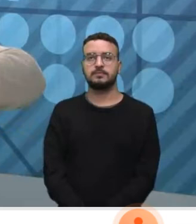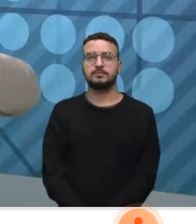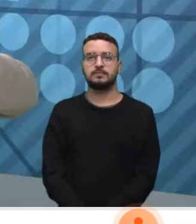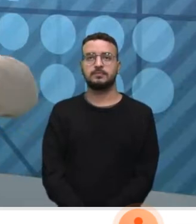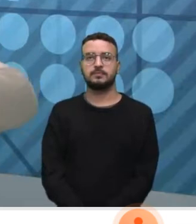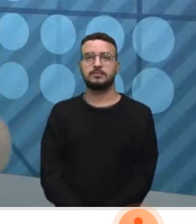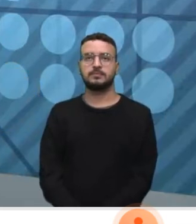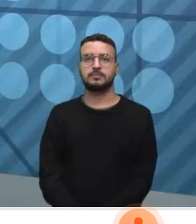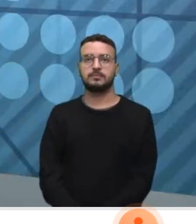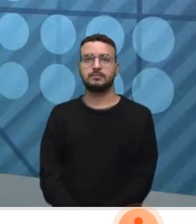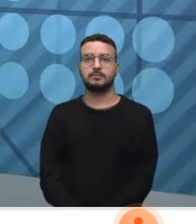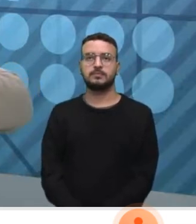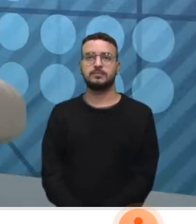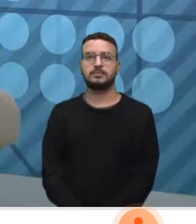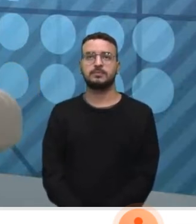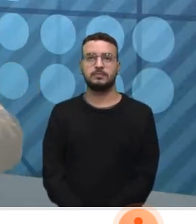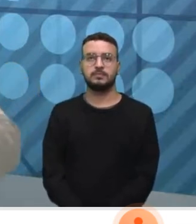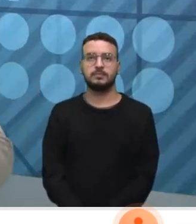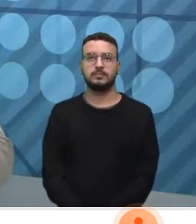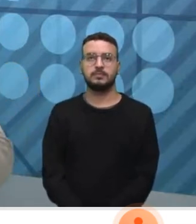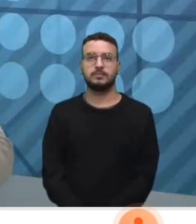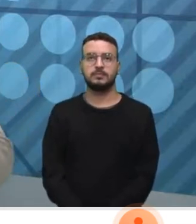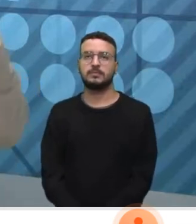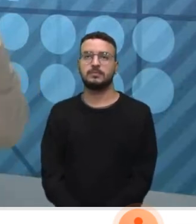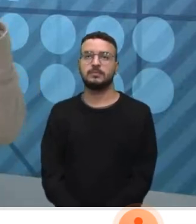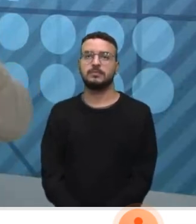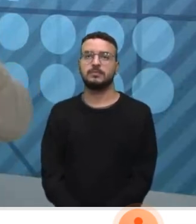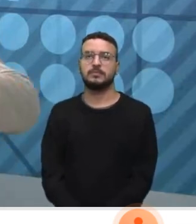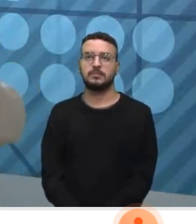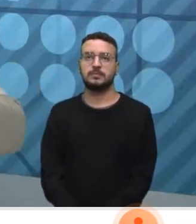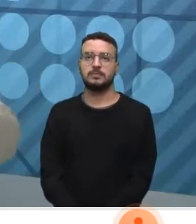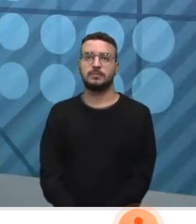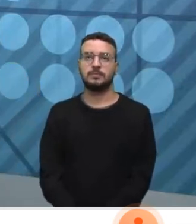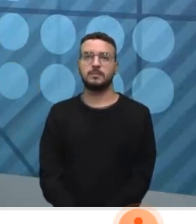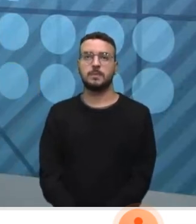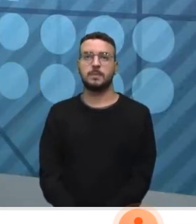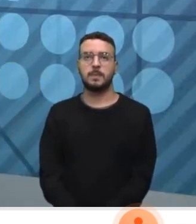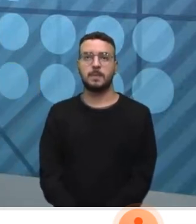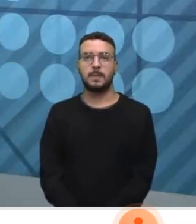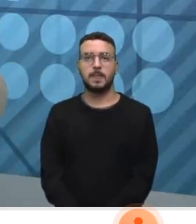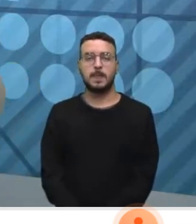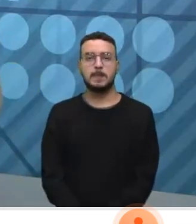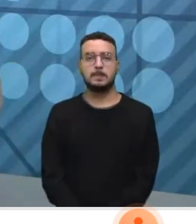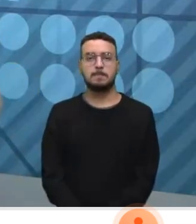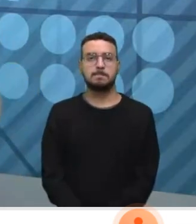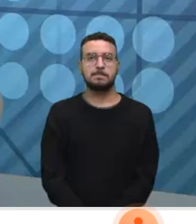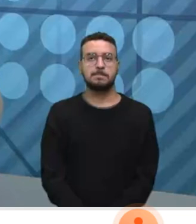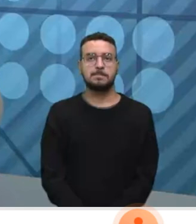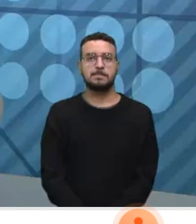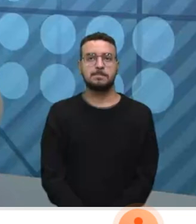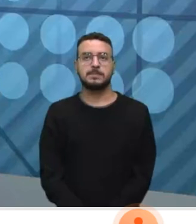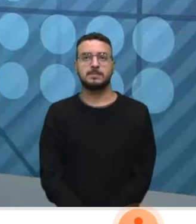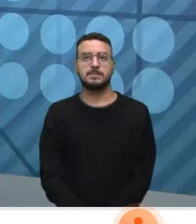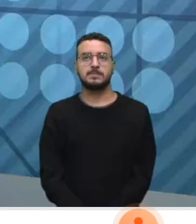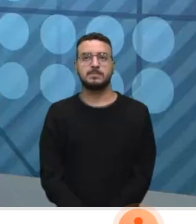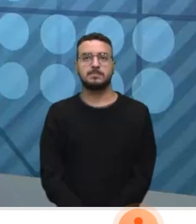Para sinalizar, eu falo, olha, eu discuti, ela discutiu, você discutiu. Então, o